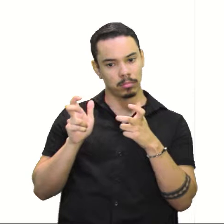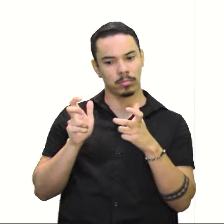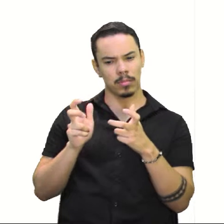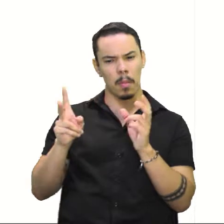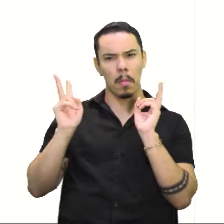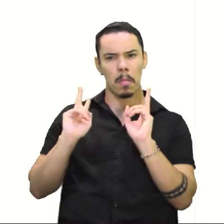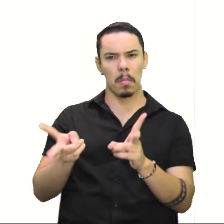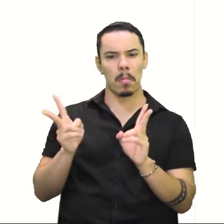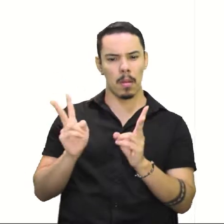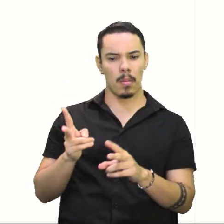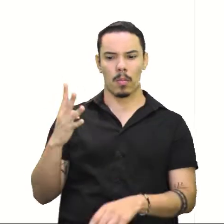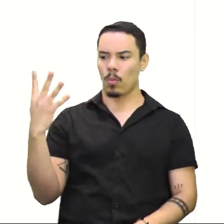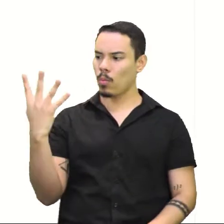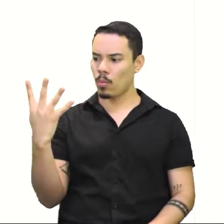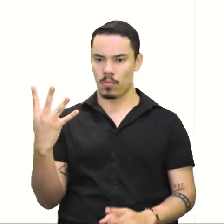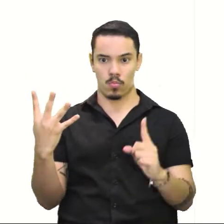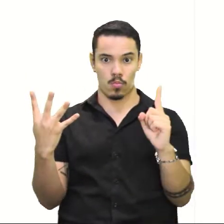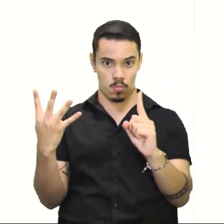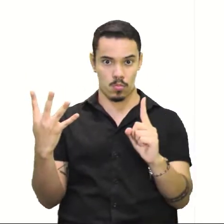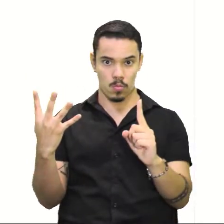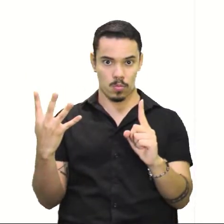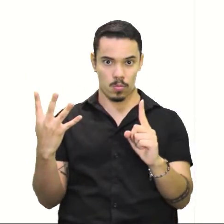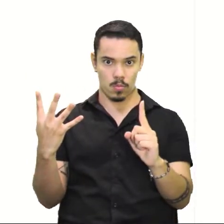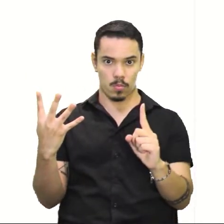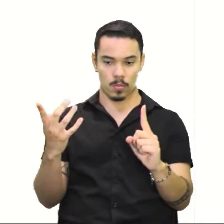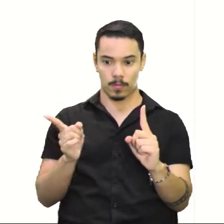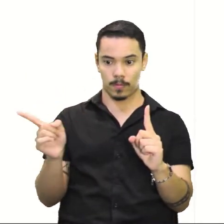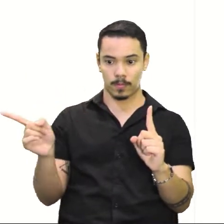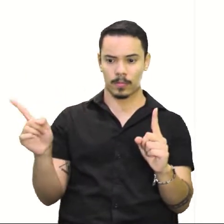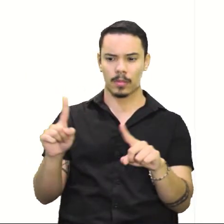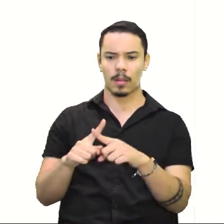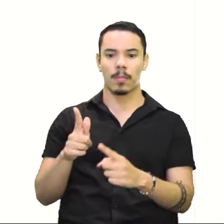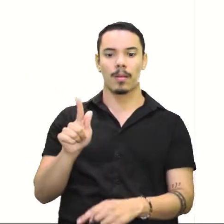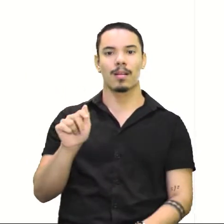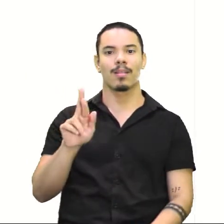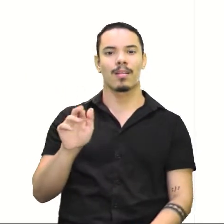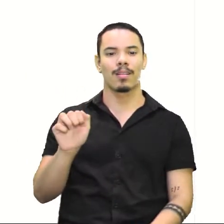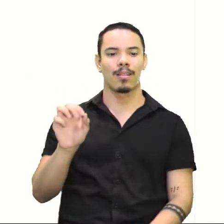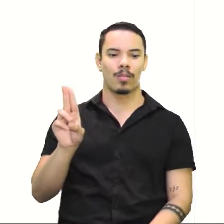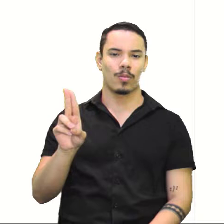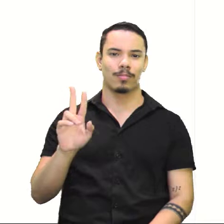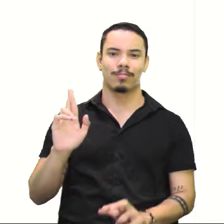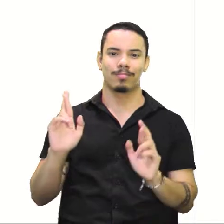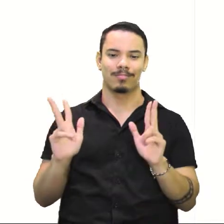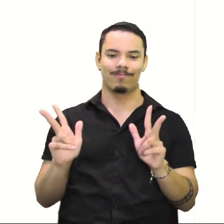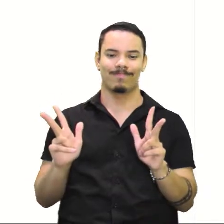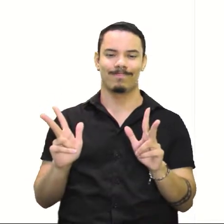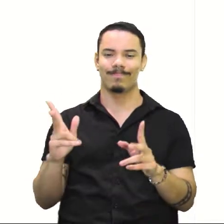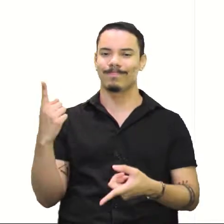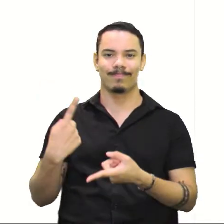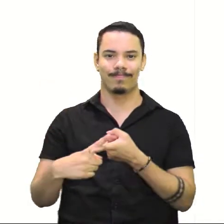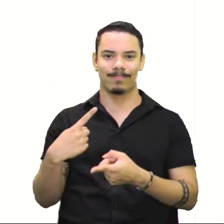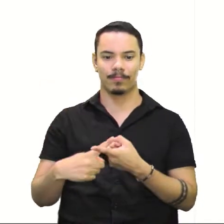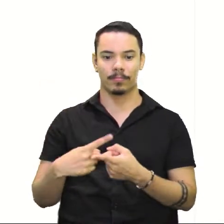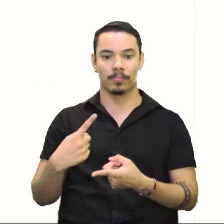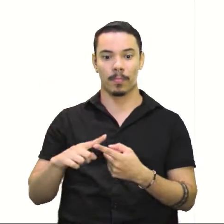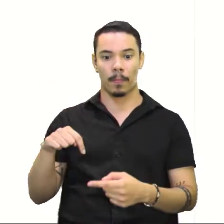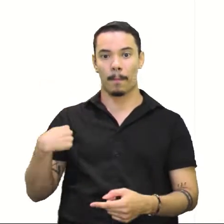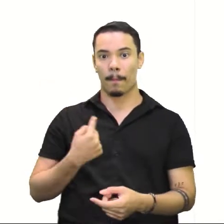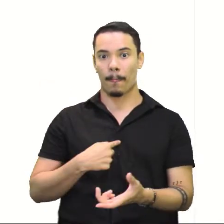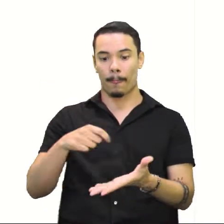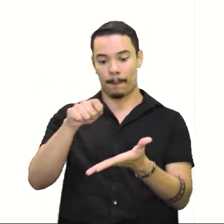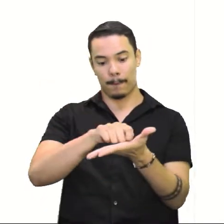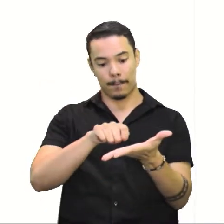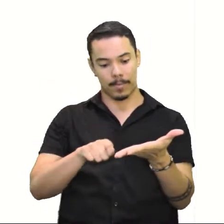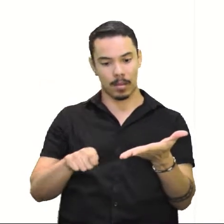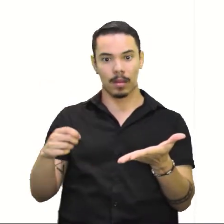mesmos, 4 e 1. Só que o grau desses polinômios são diferentes. Então, quando nós formos escrever, por